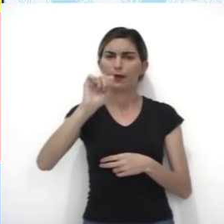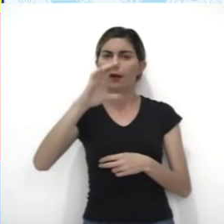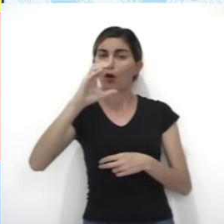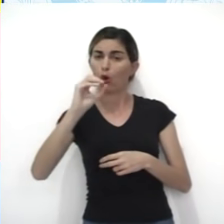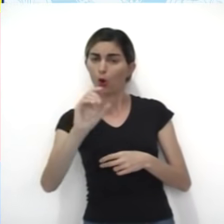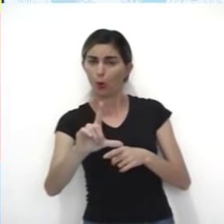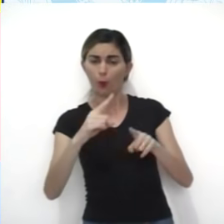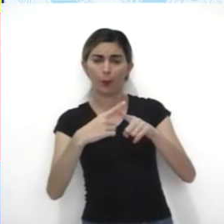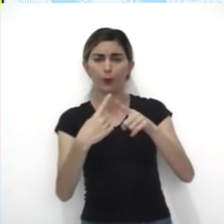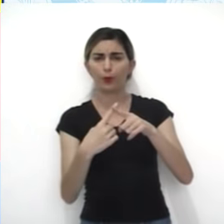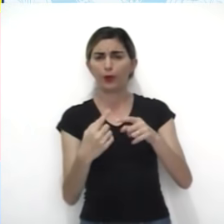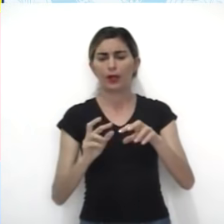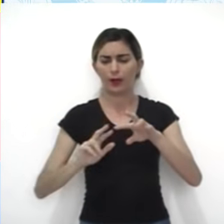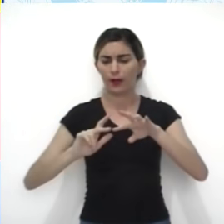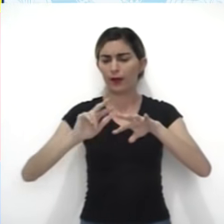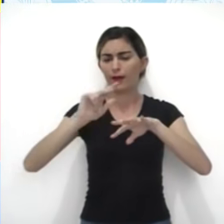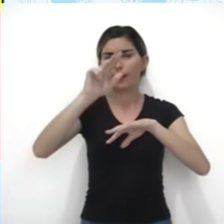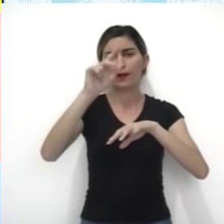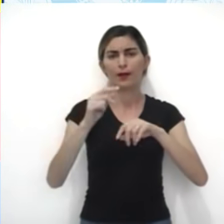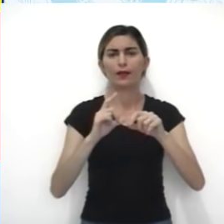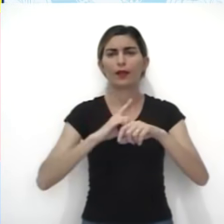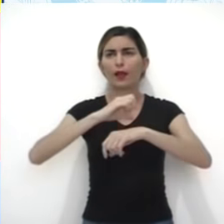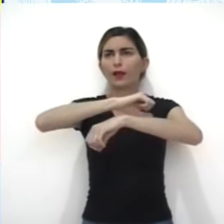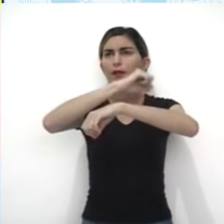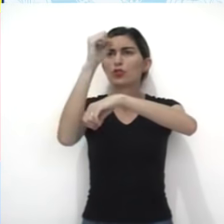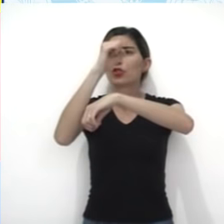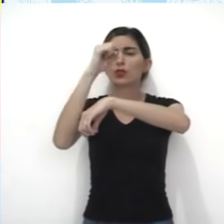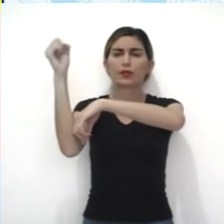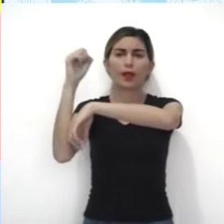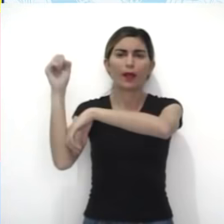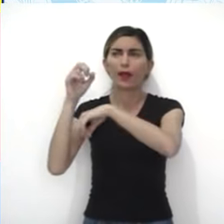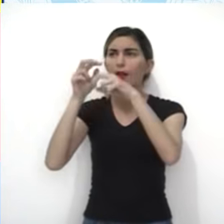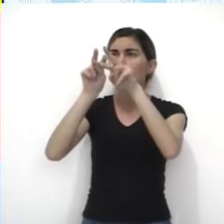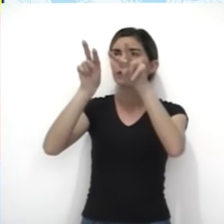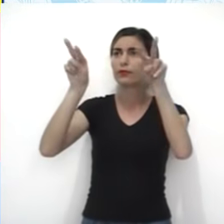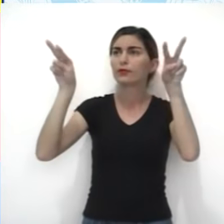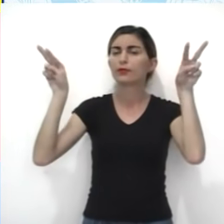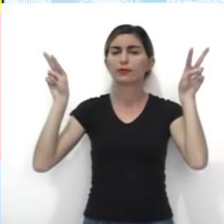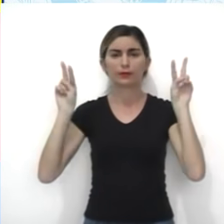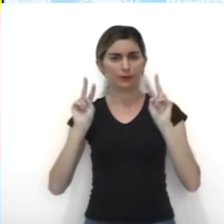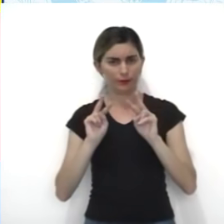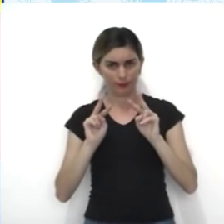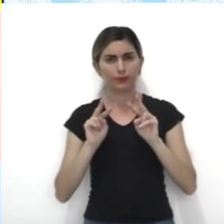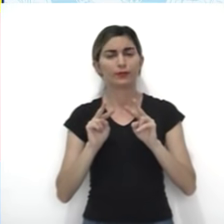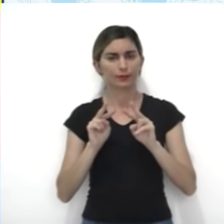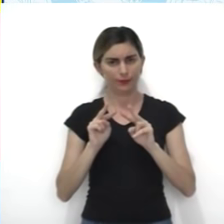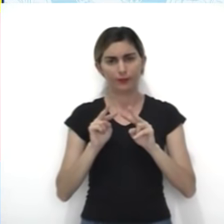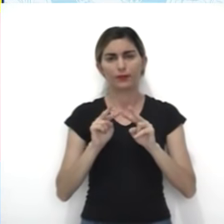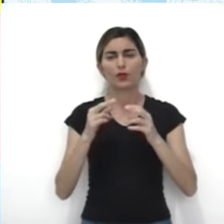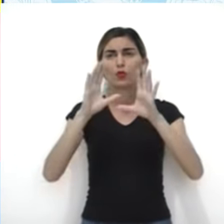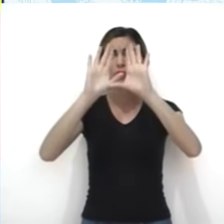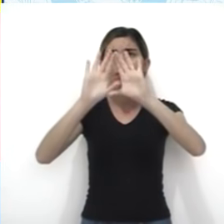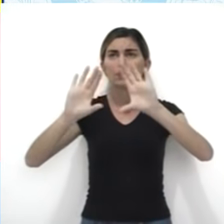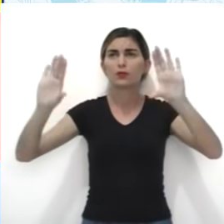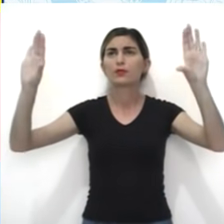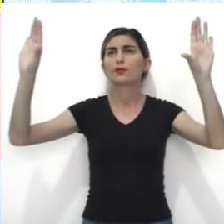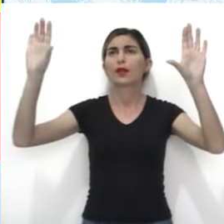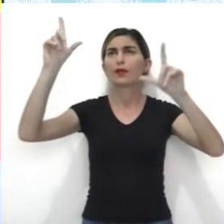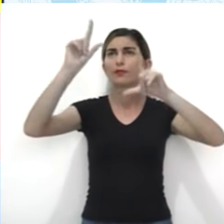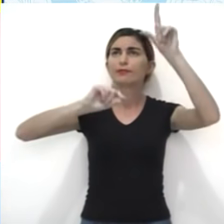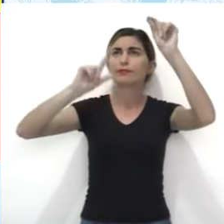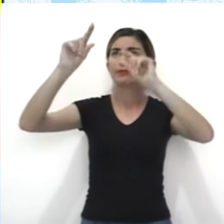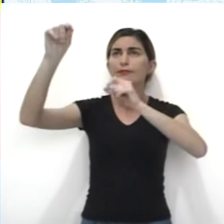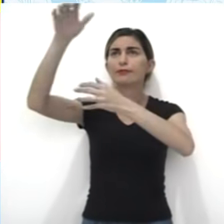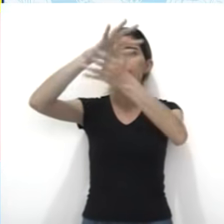feito um cara cola o seu centro e no topo ele tem várias janelas onde é possível observar o céu